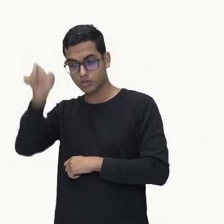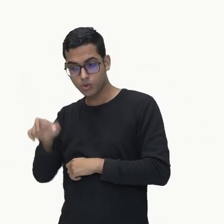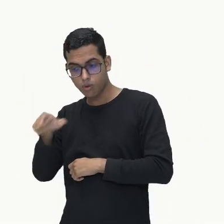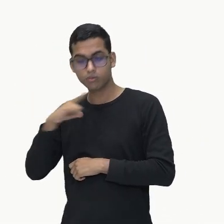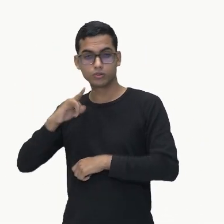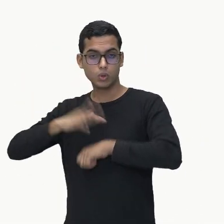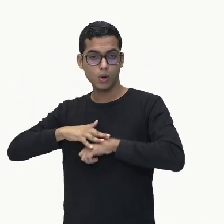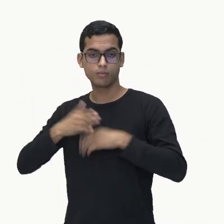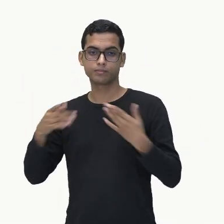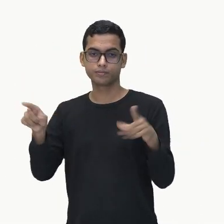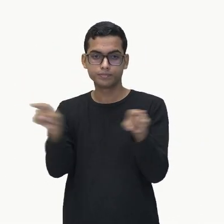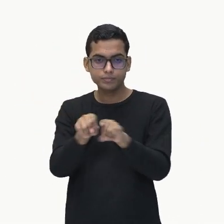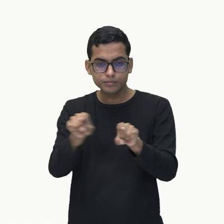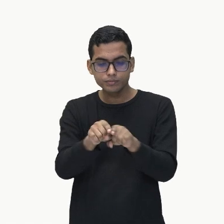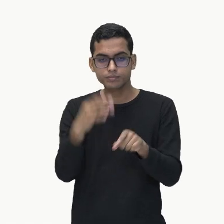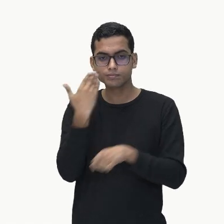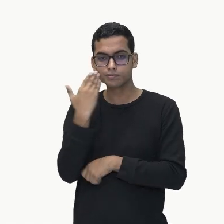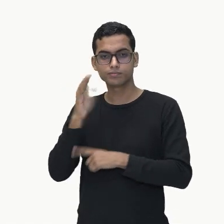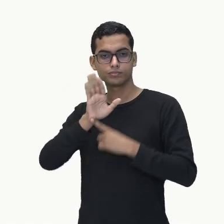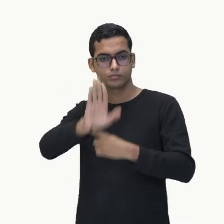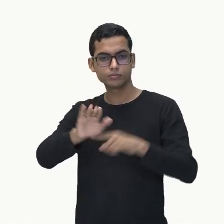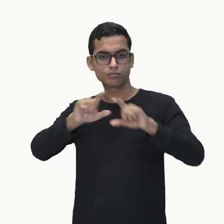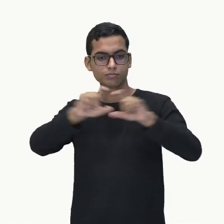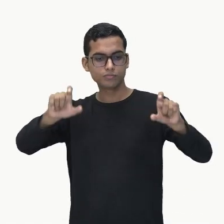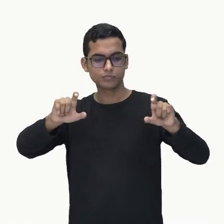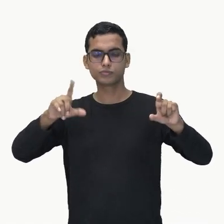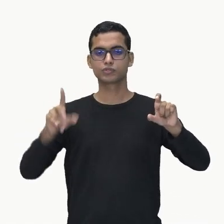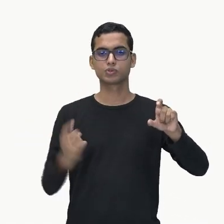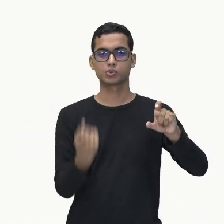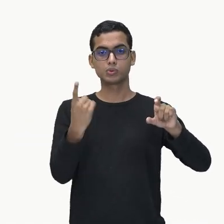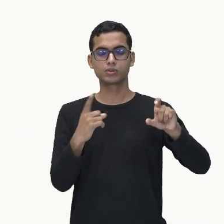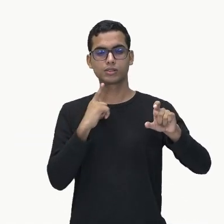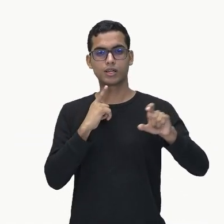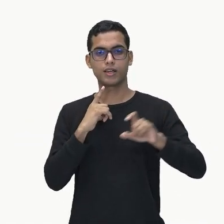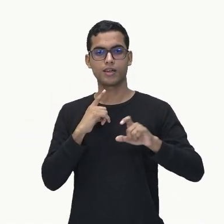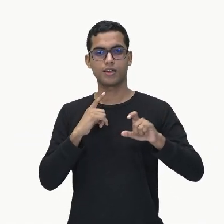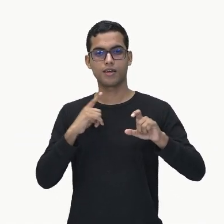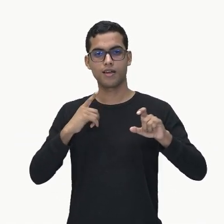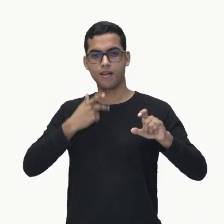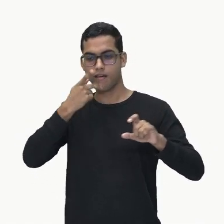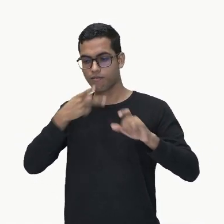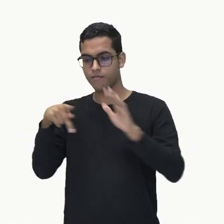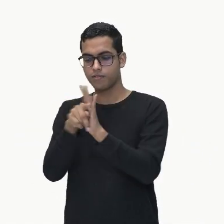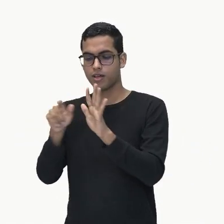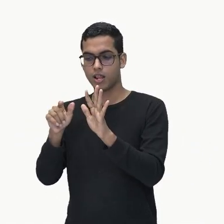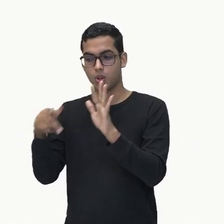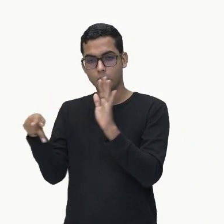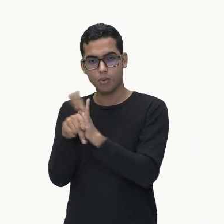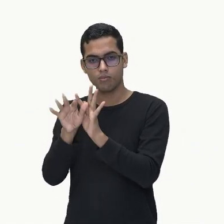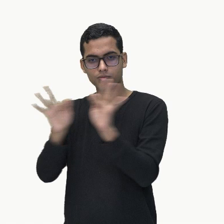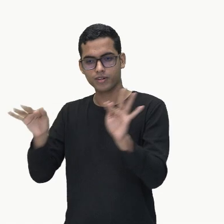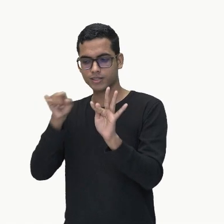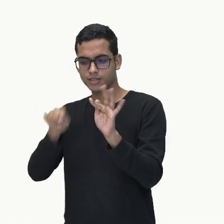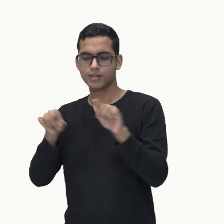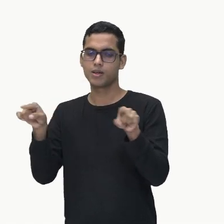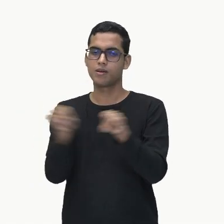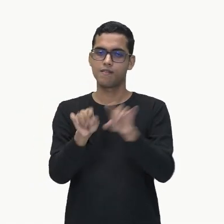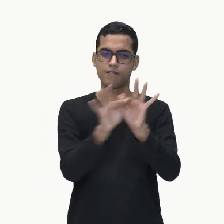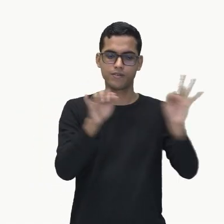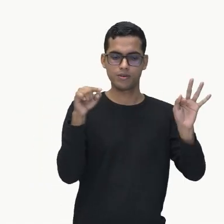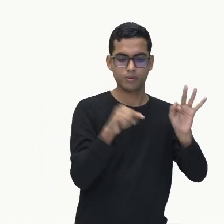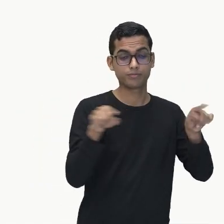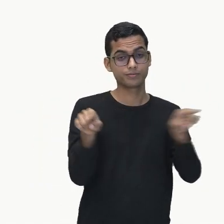qual há a intervenção do narrador, há a fala do personagem cego, há a fala do personagem